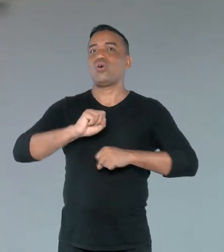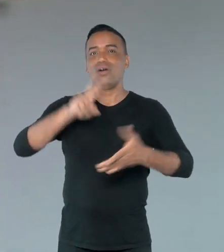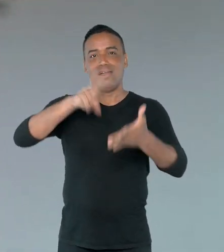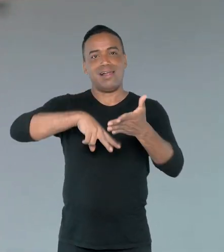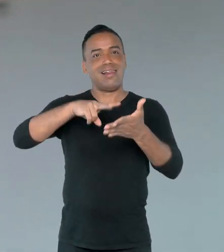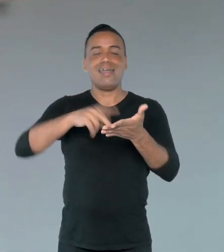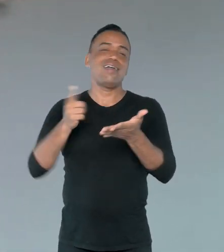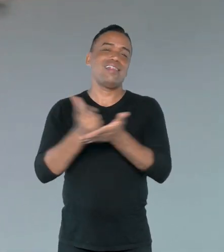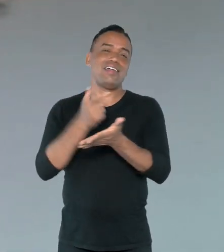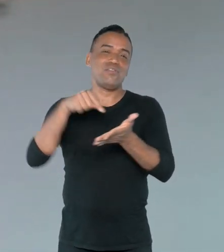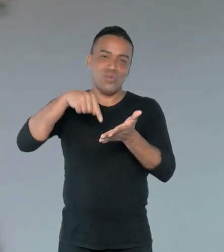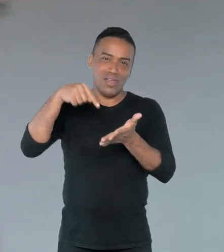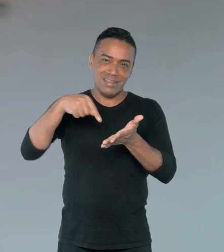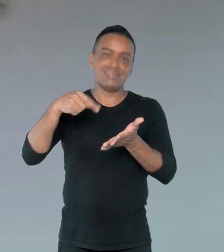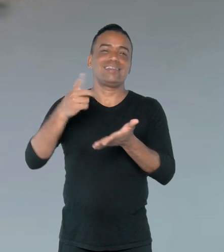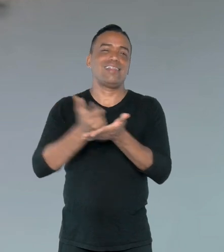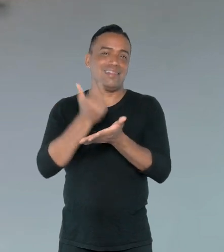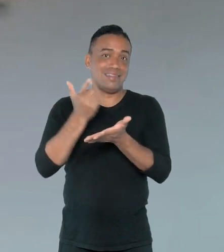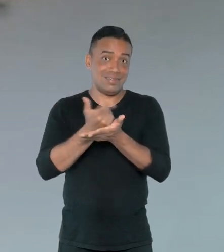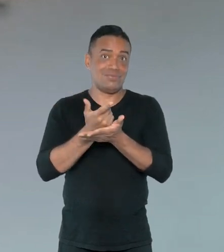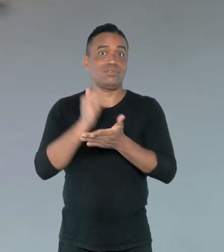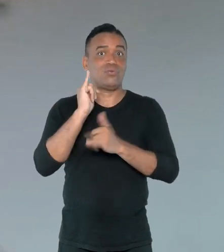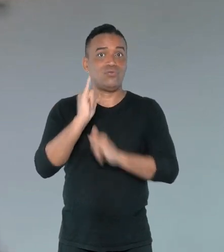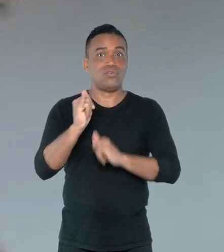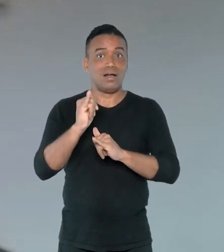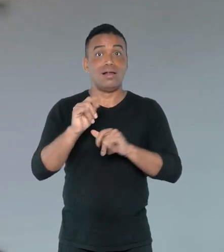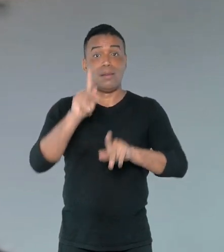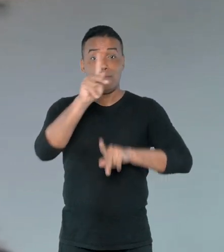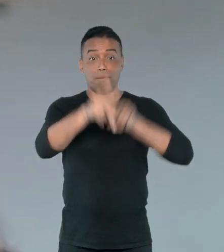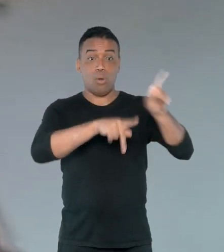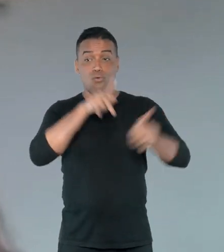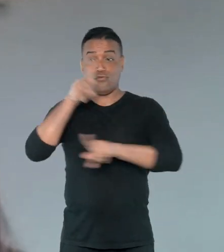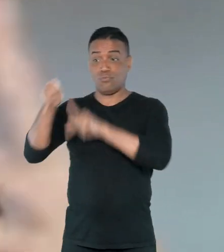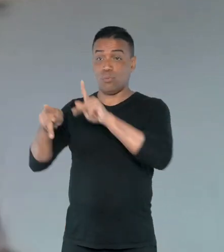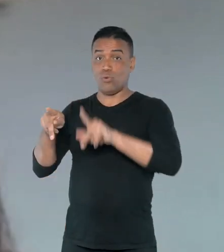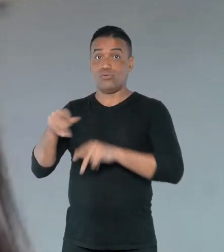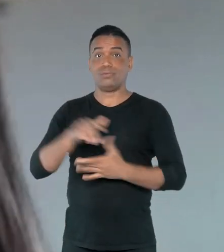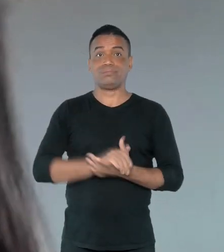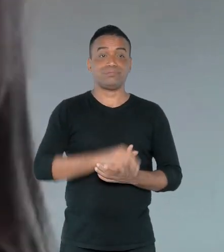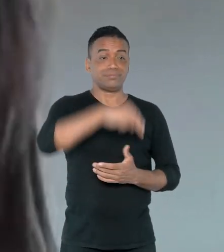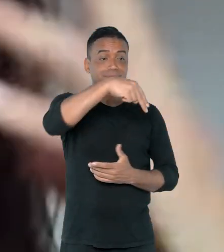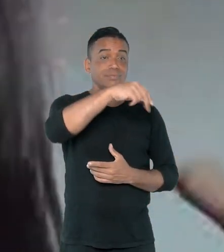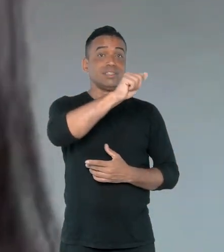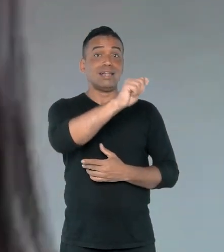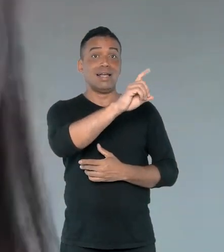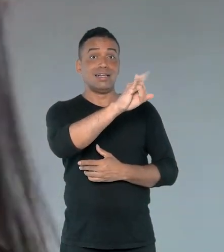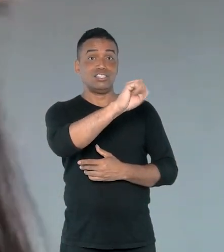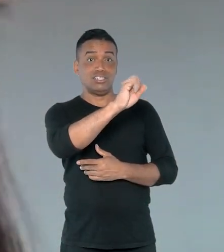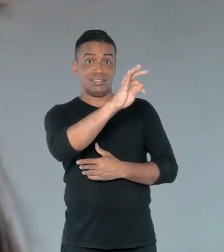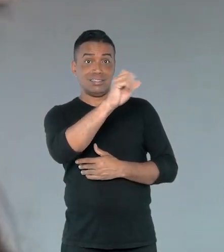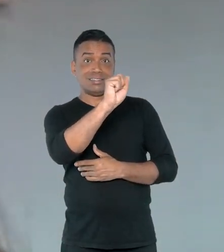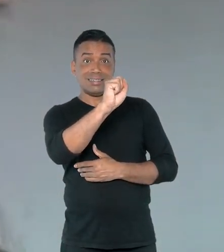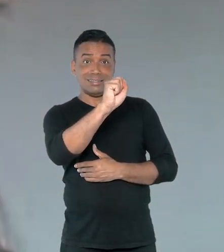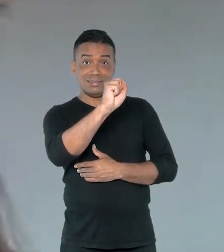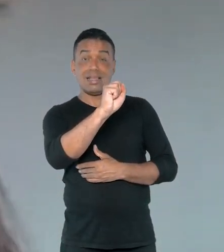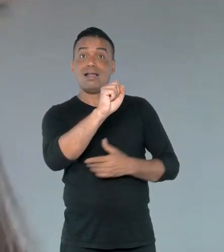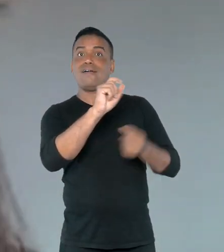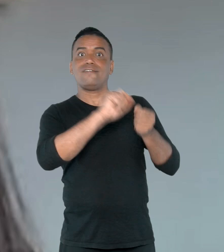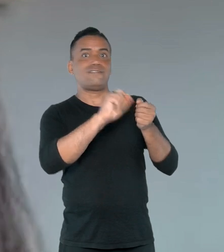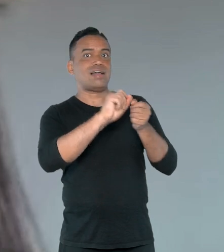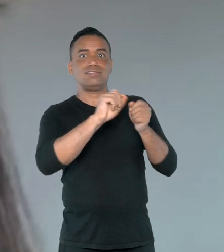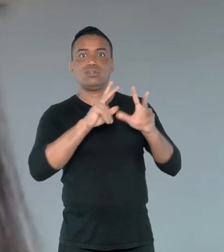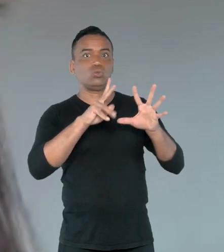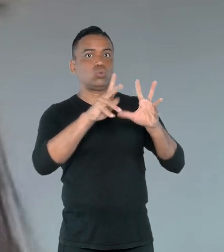E é um livrinho que fala sobre esses dois povos, né? Que tinha os nadistas, que faziam tudo, que gostavam. É um